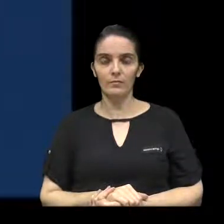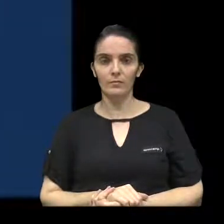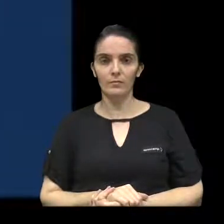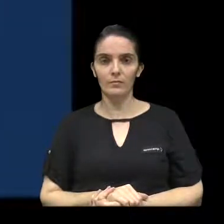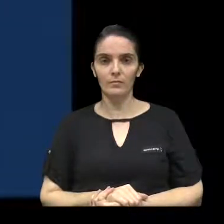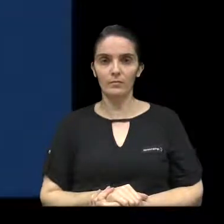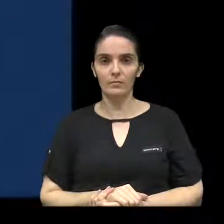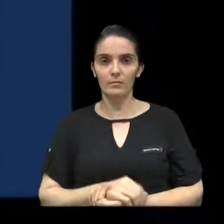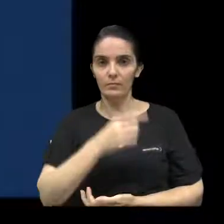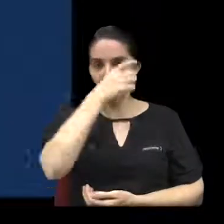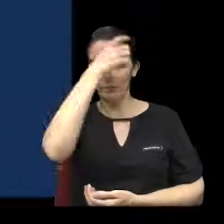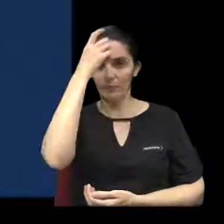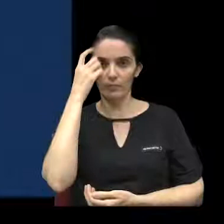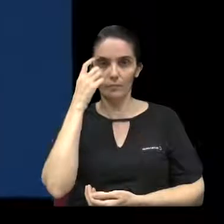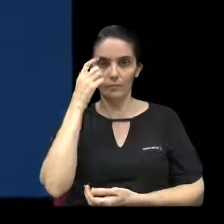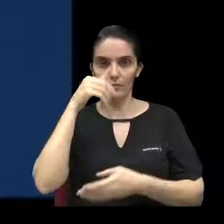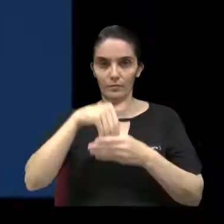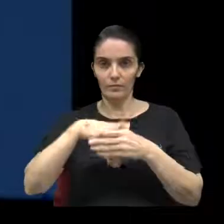Marco Xavier.